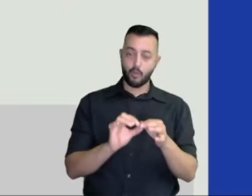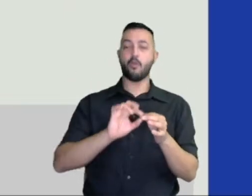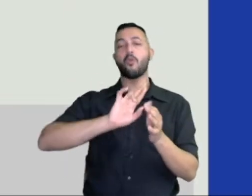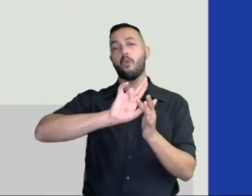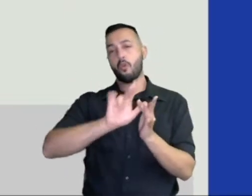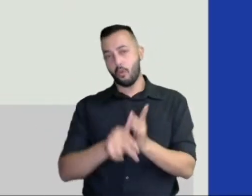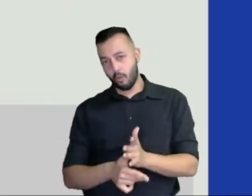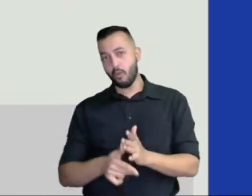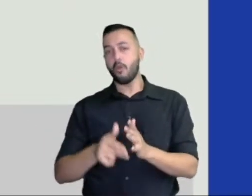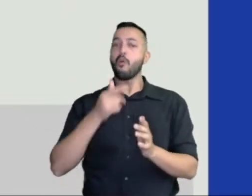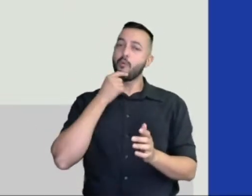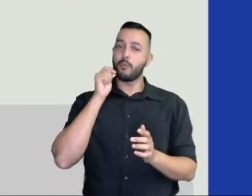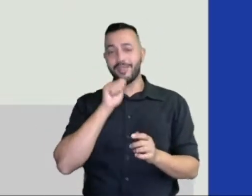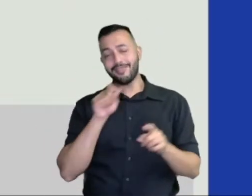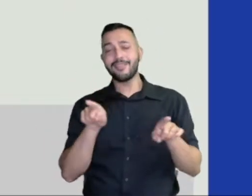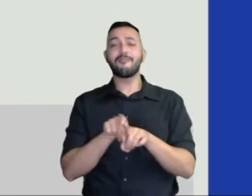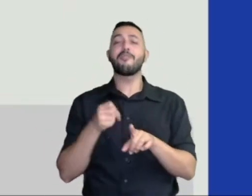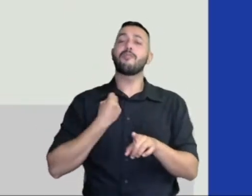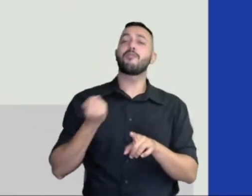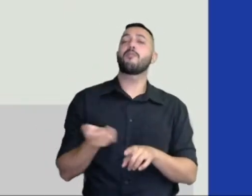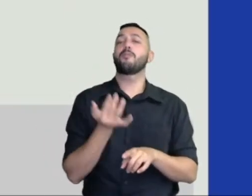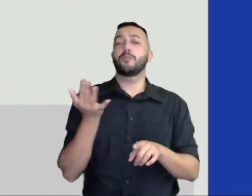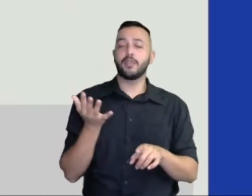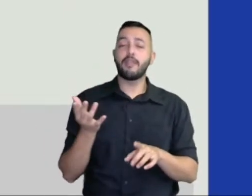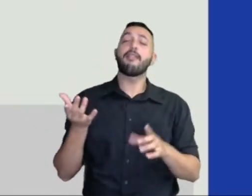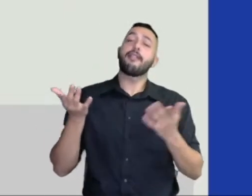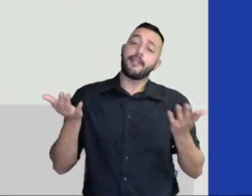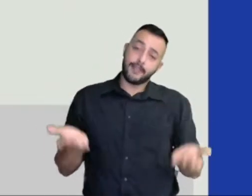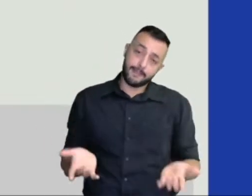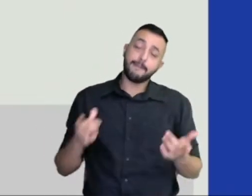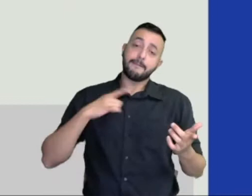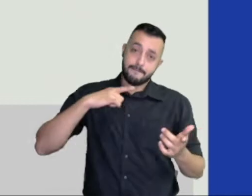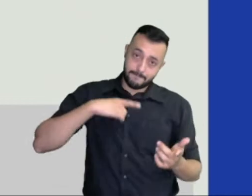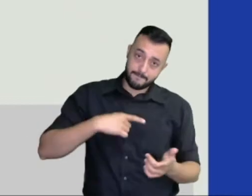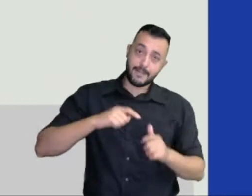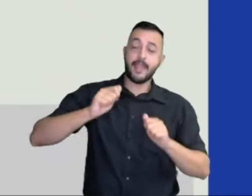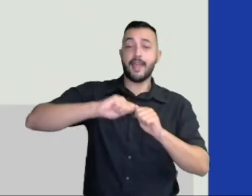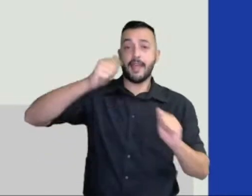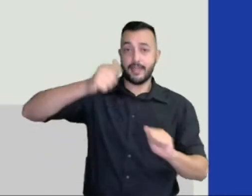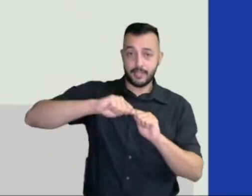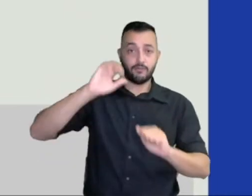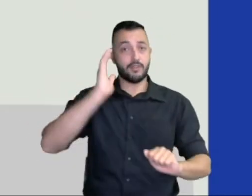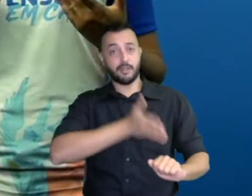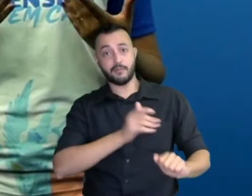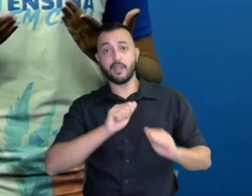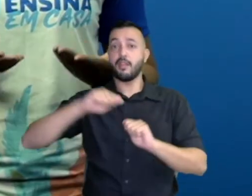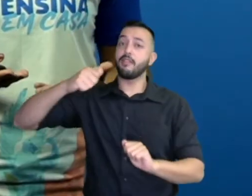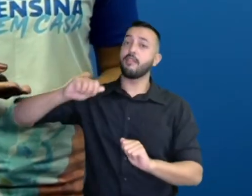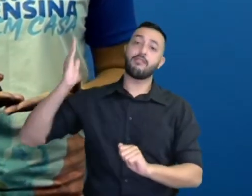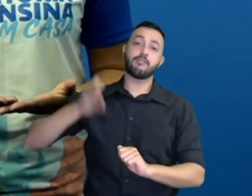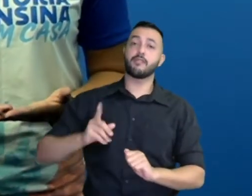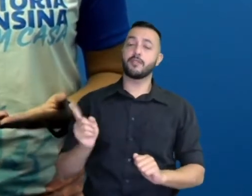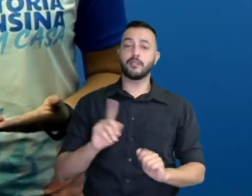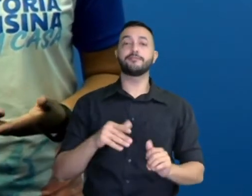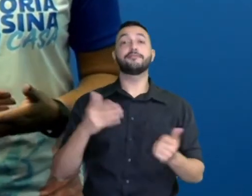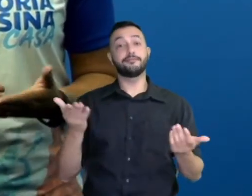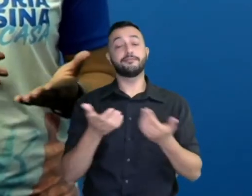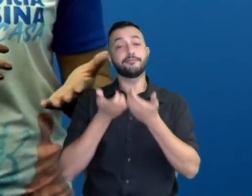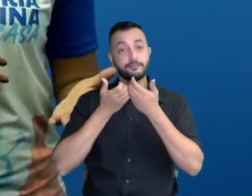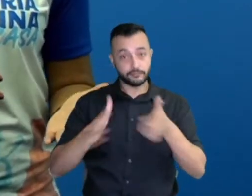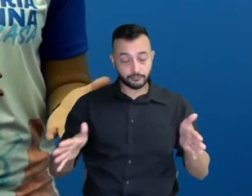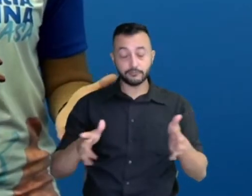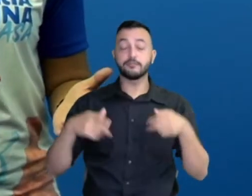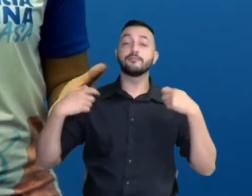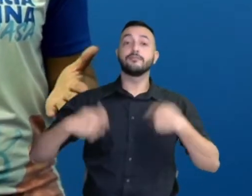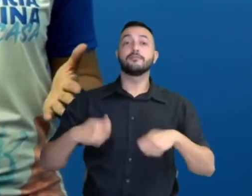E existem dois tipos de artigos, os determinados e os indeterminados. Então, para começar, a